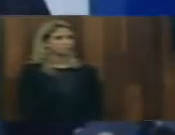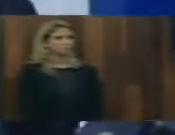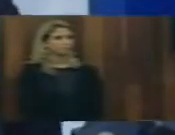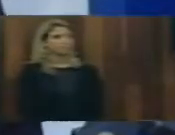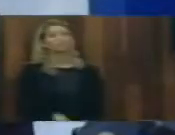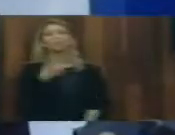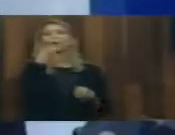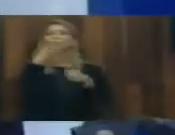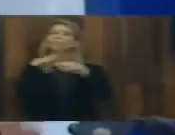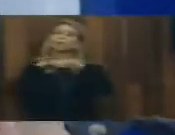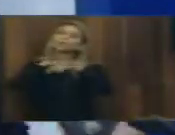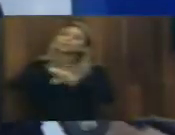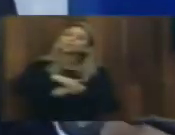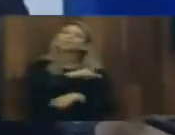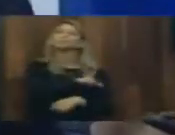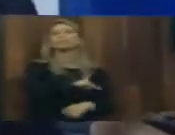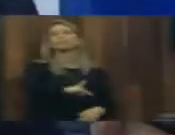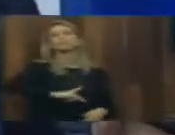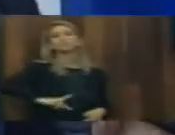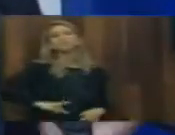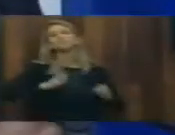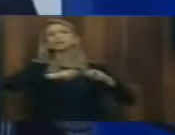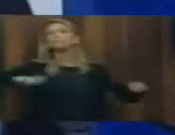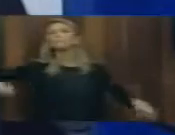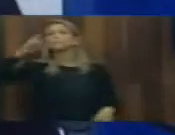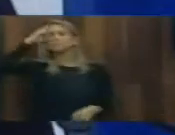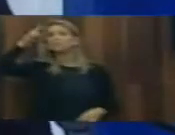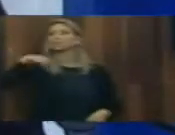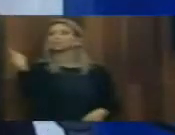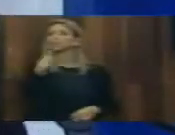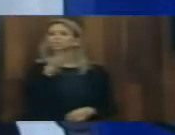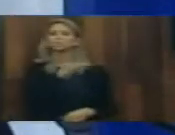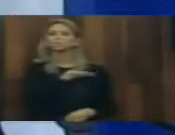Boa noite, senhor presidente, à mesa, nobres